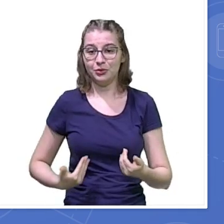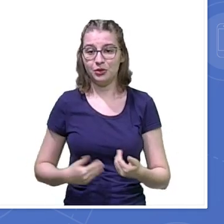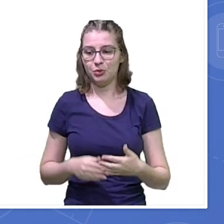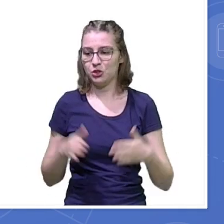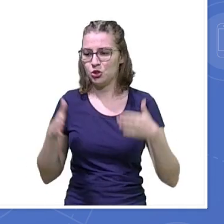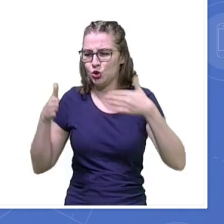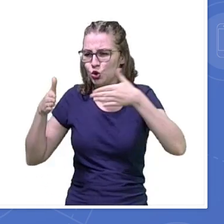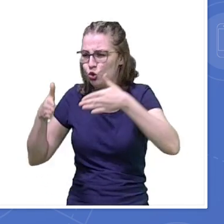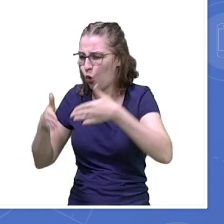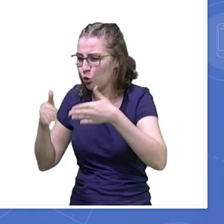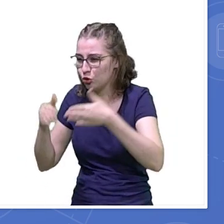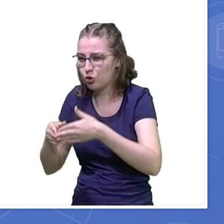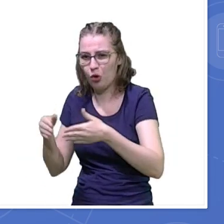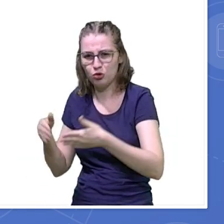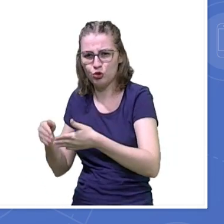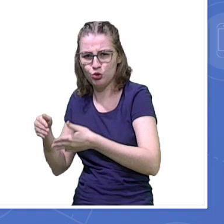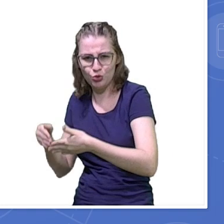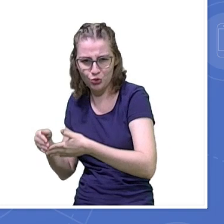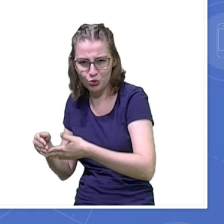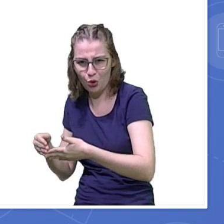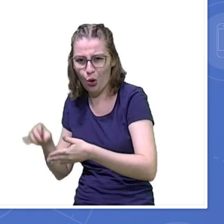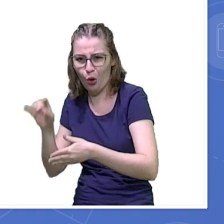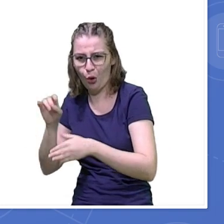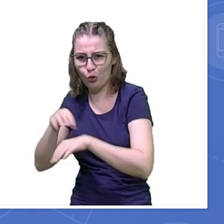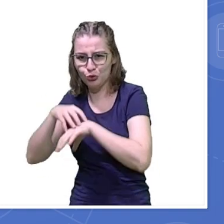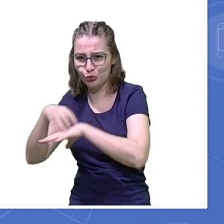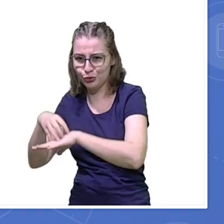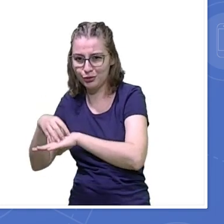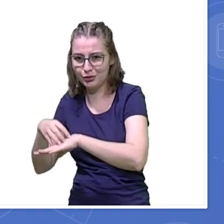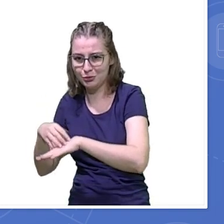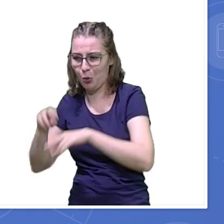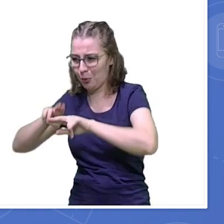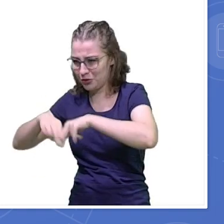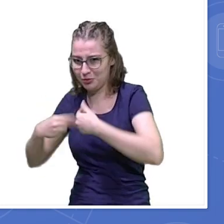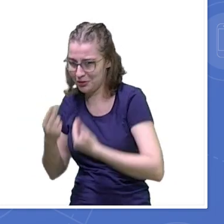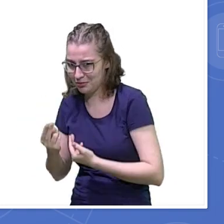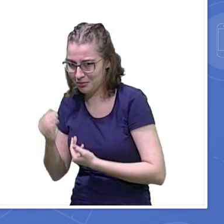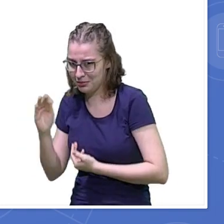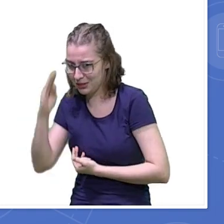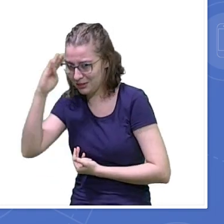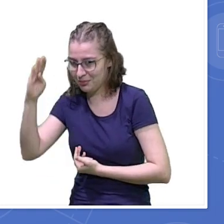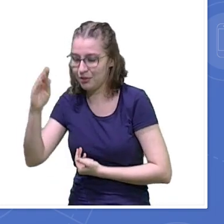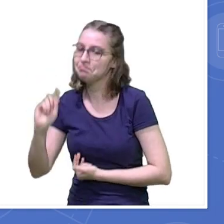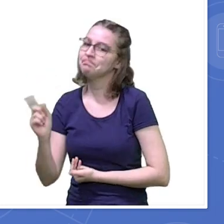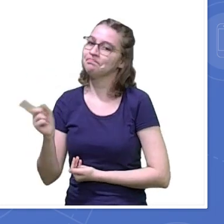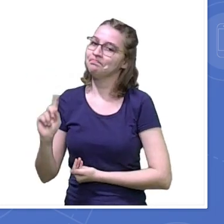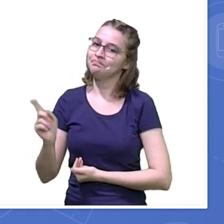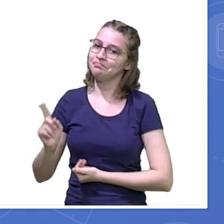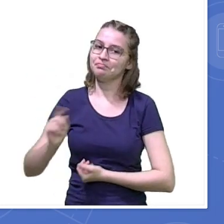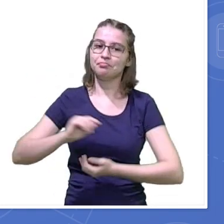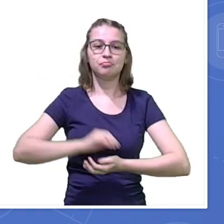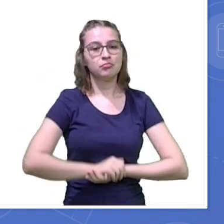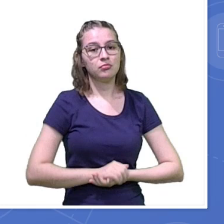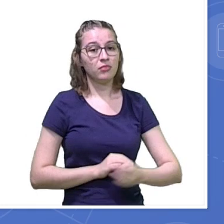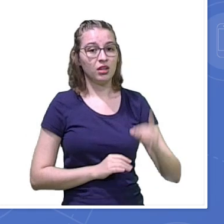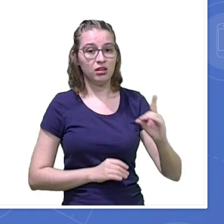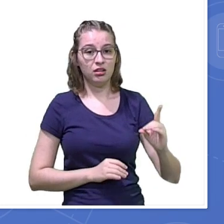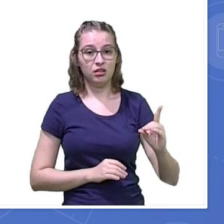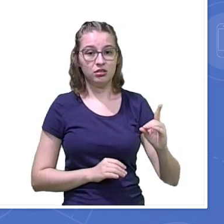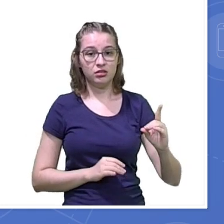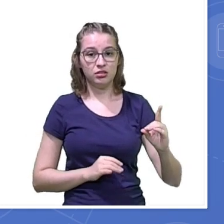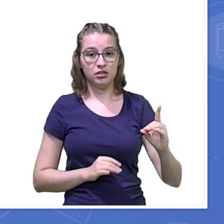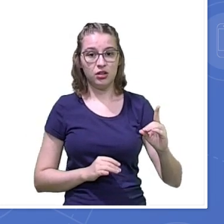tornar exclusivamente turística. Não foi esse o motivo principal. Letra D, tornar a nova capital um importante